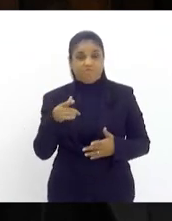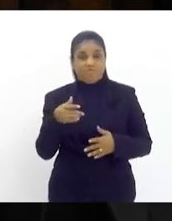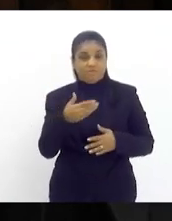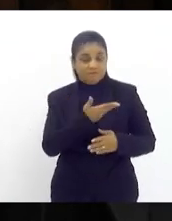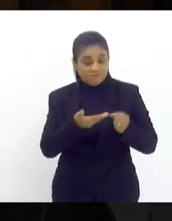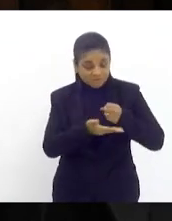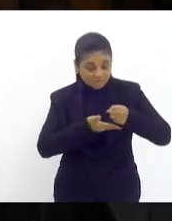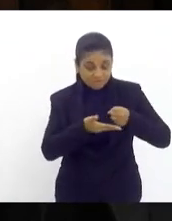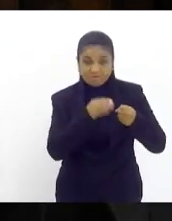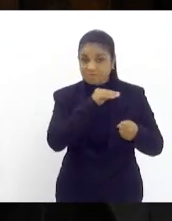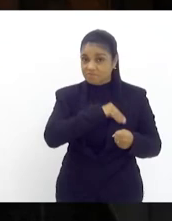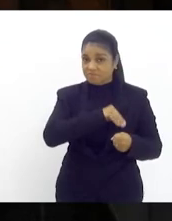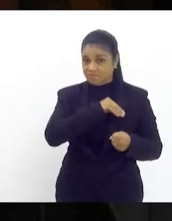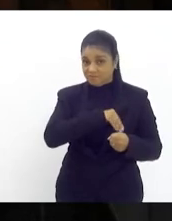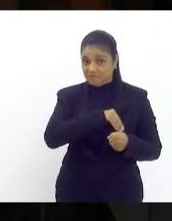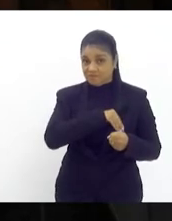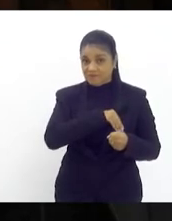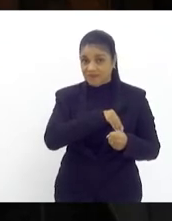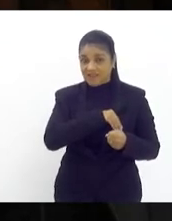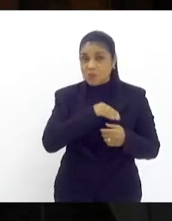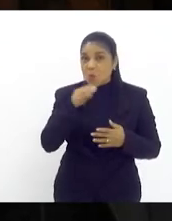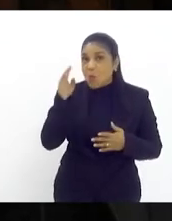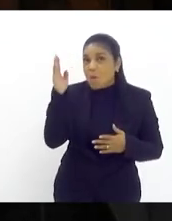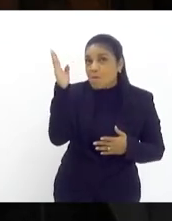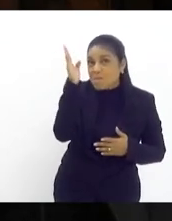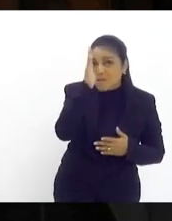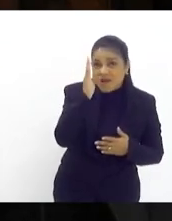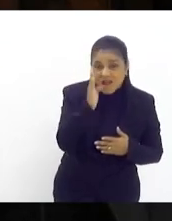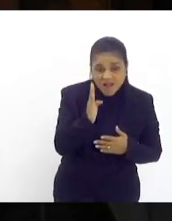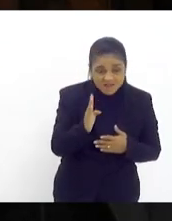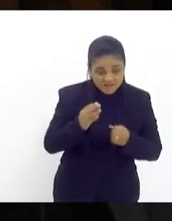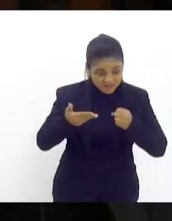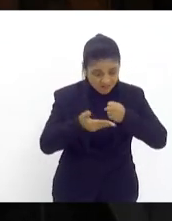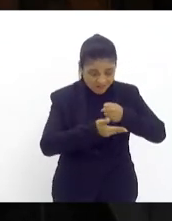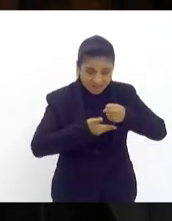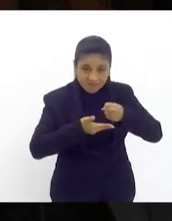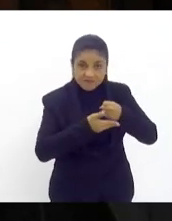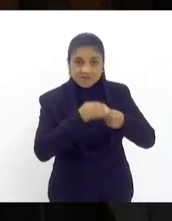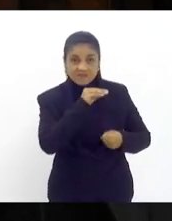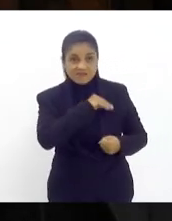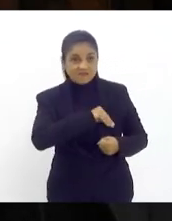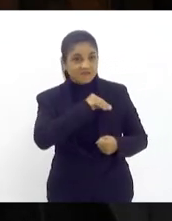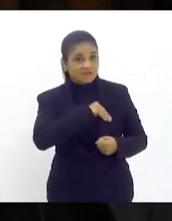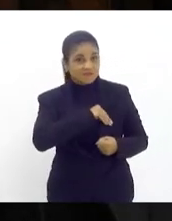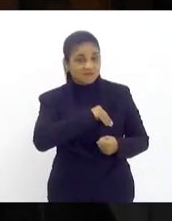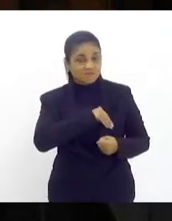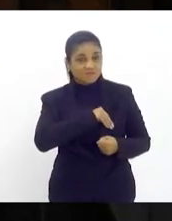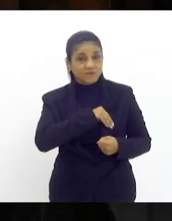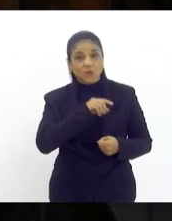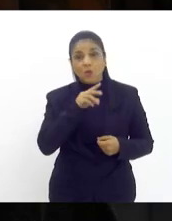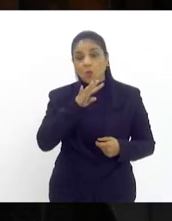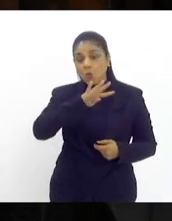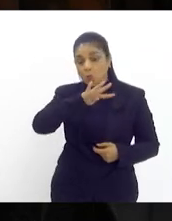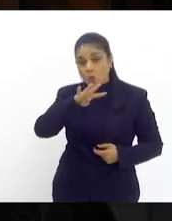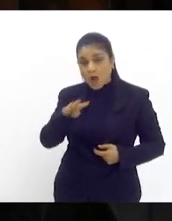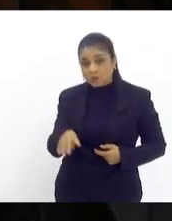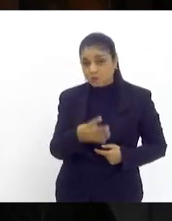nacional que tem que ser adotado em todas as unidades federativas é 4420